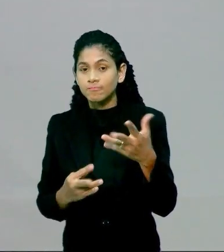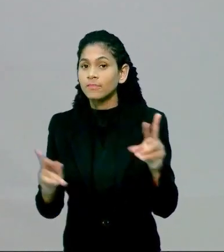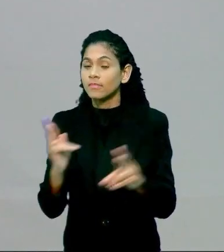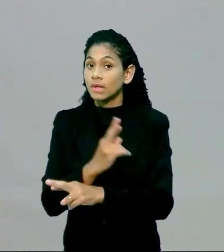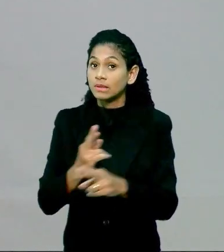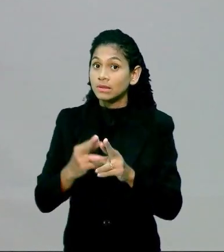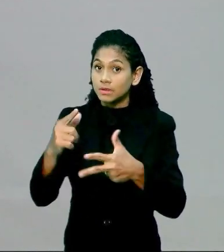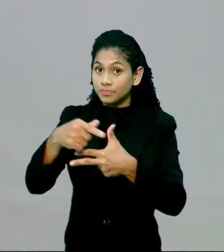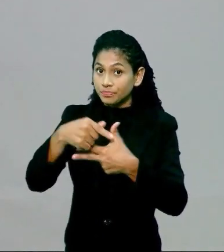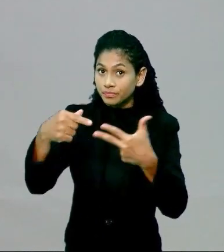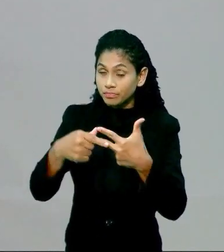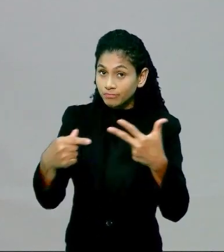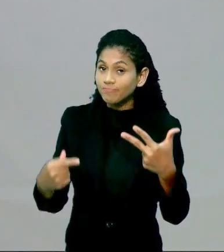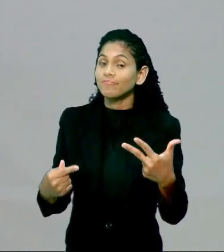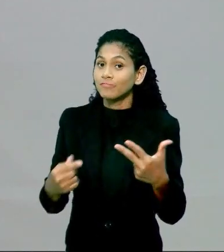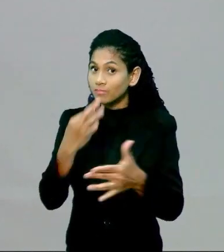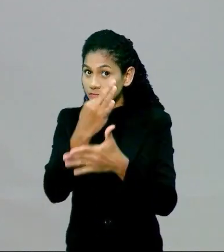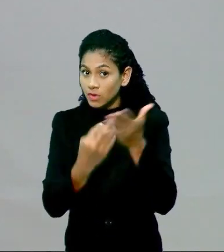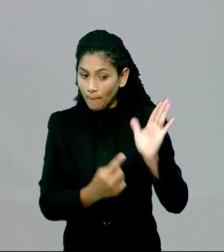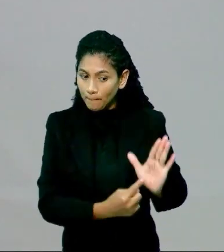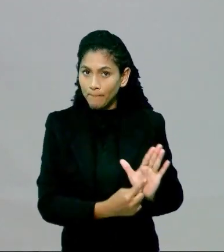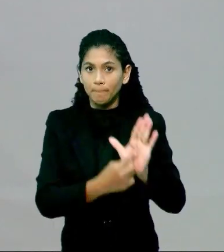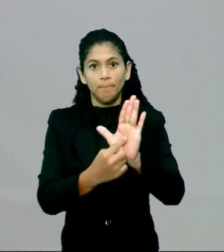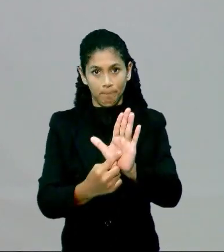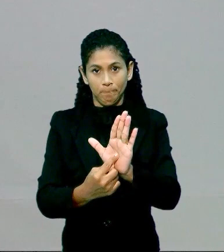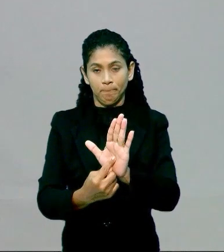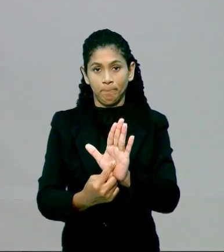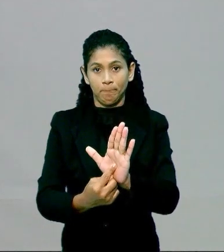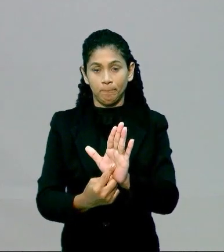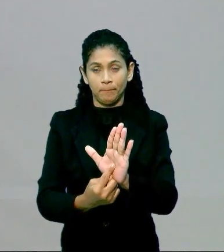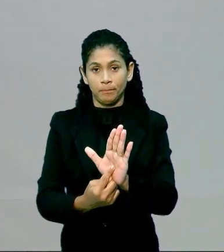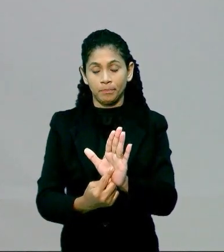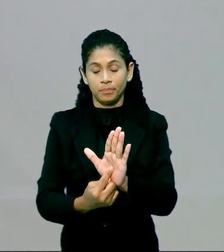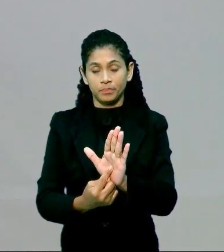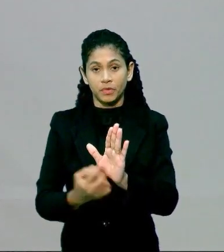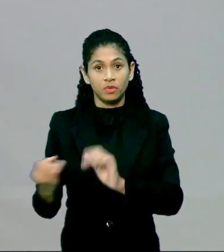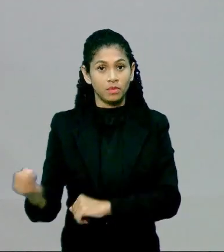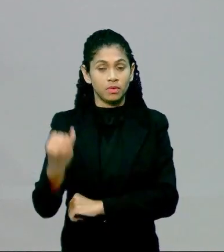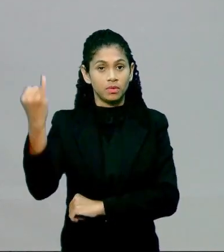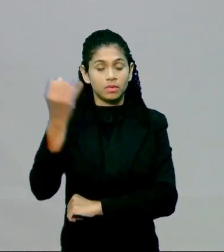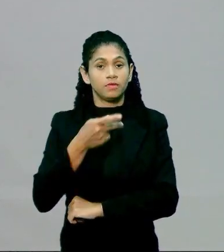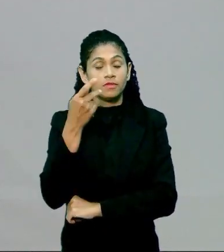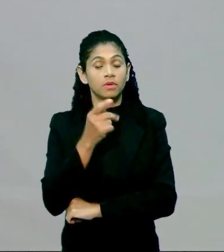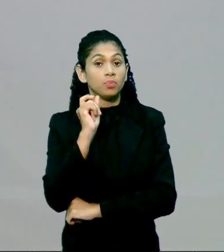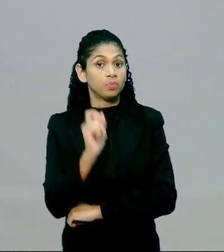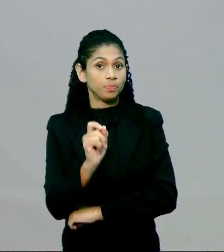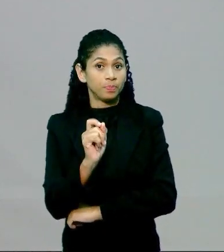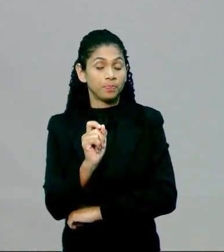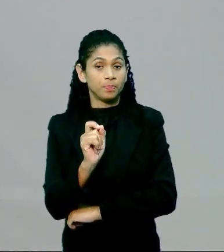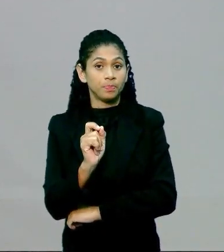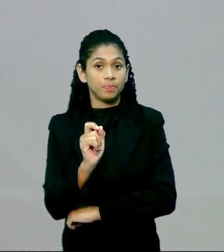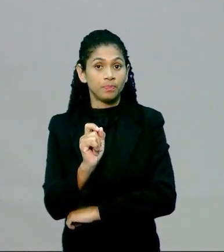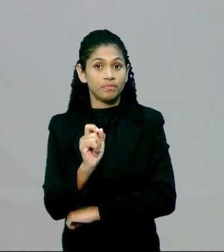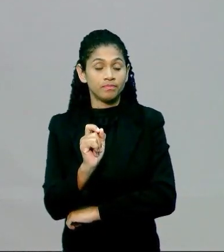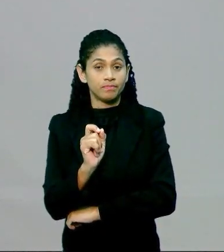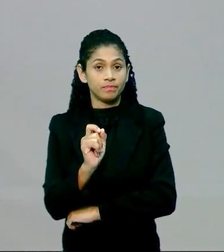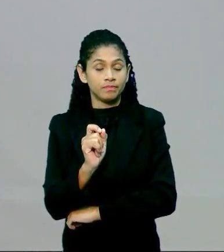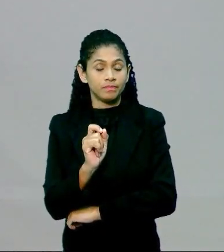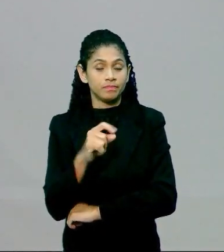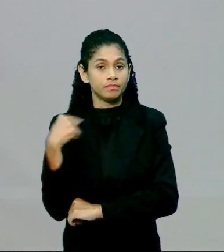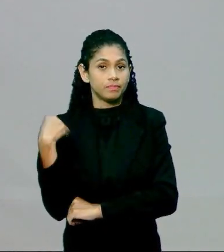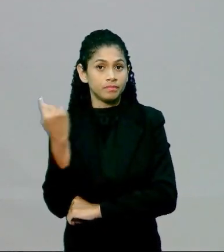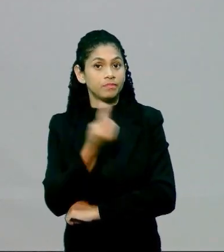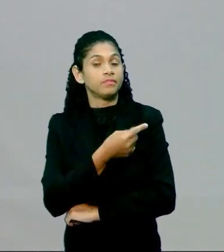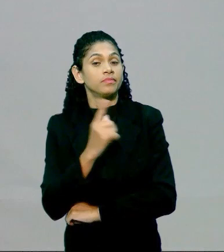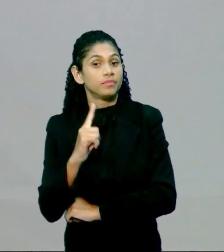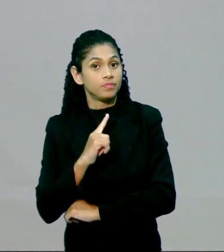vão aparecer. E aí, outra coisa que eu venho ressaltar antes de iniciar essa questão. A gente